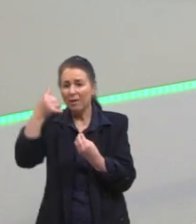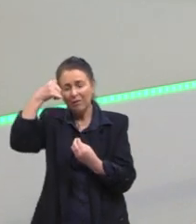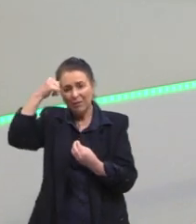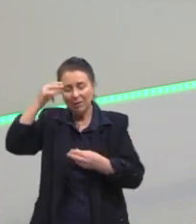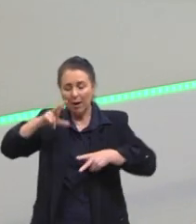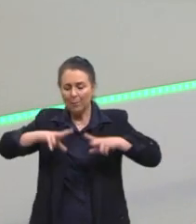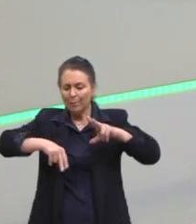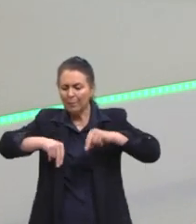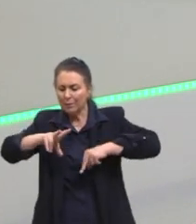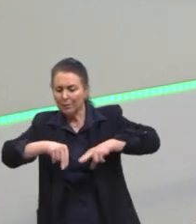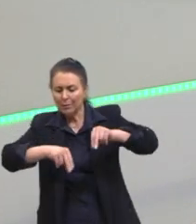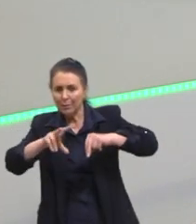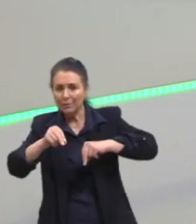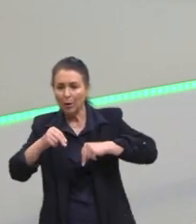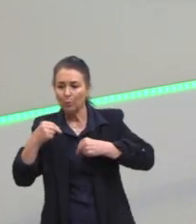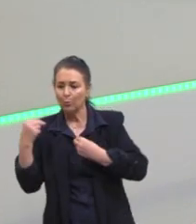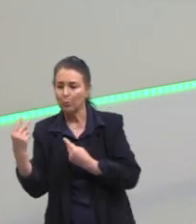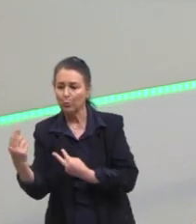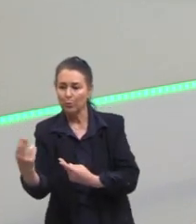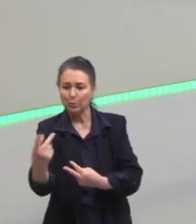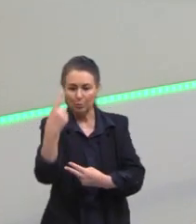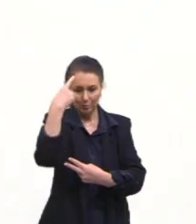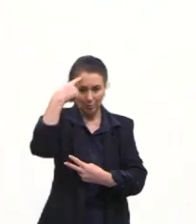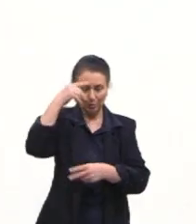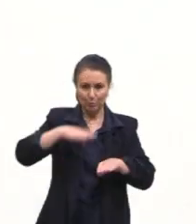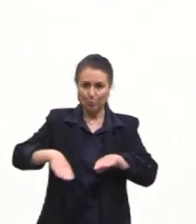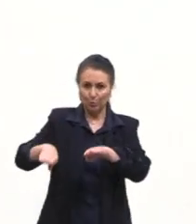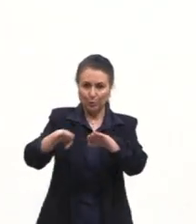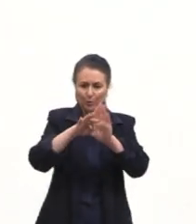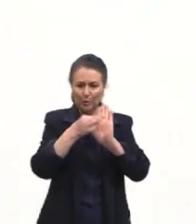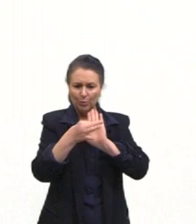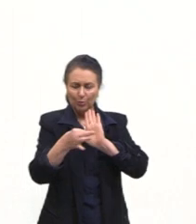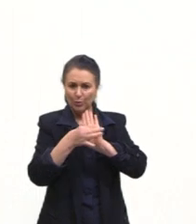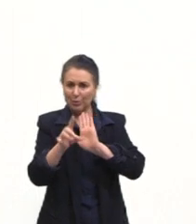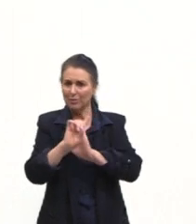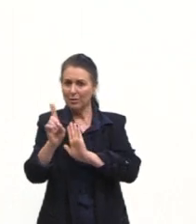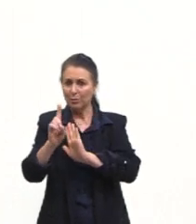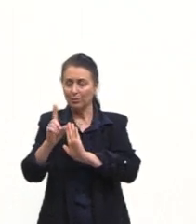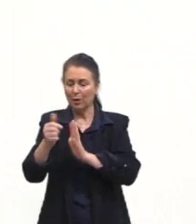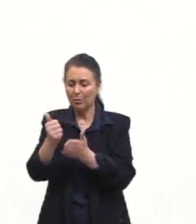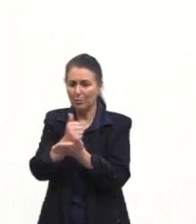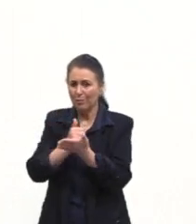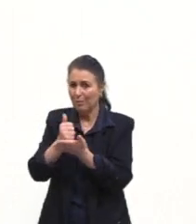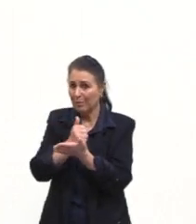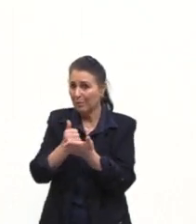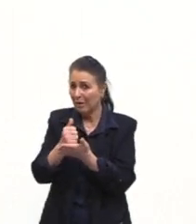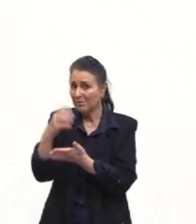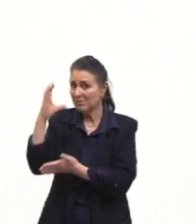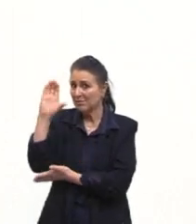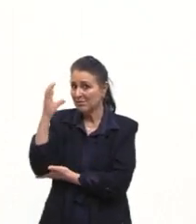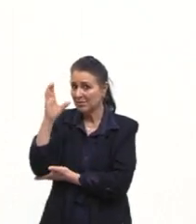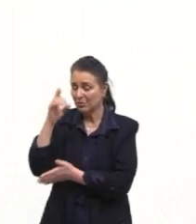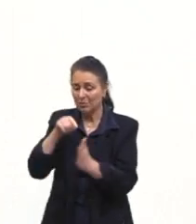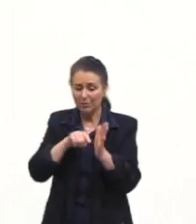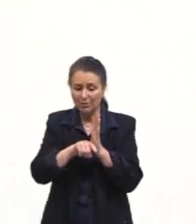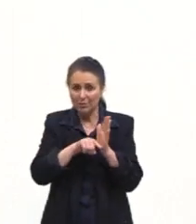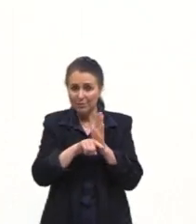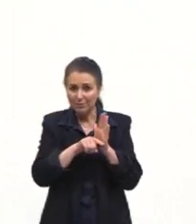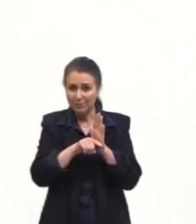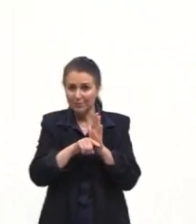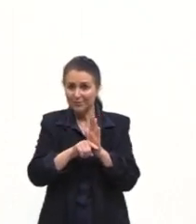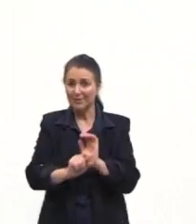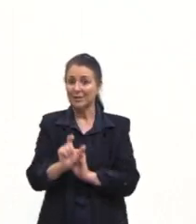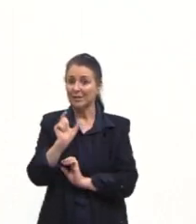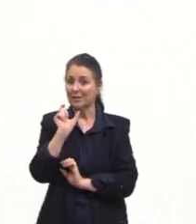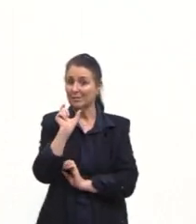aí, desse senso comum, das opiniões que não são fundamentadas cientificamente, e já que é a